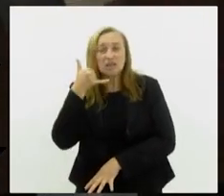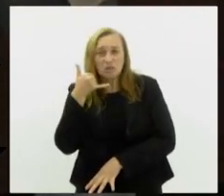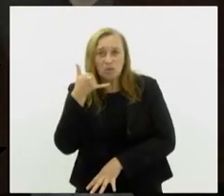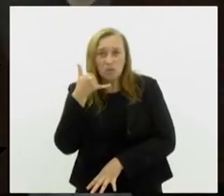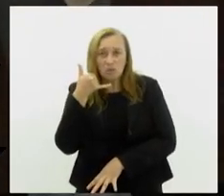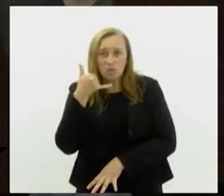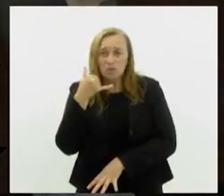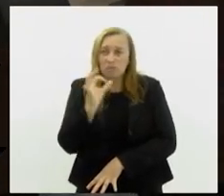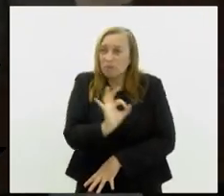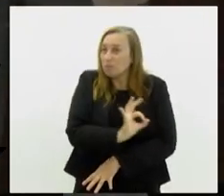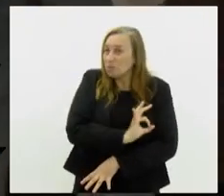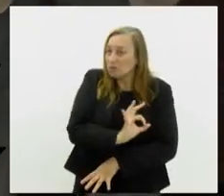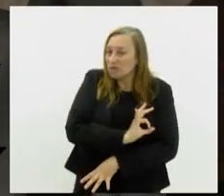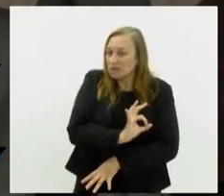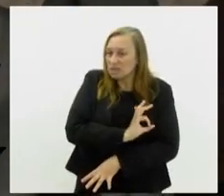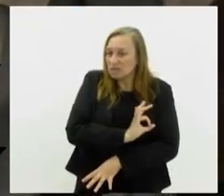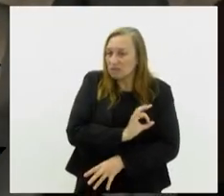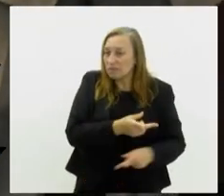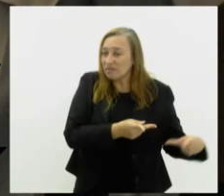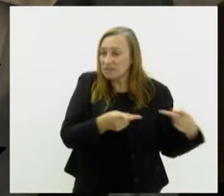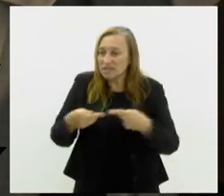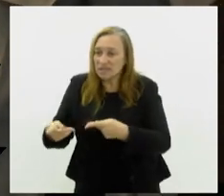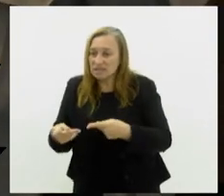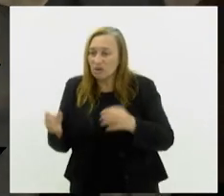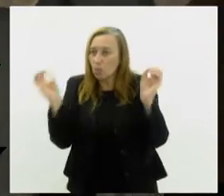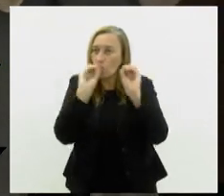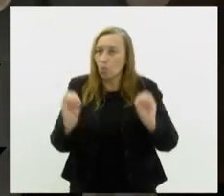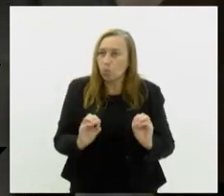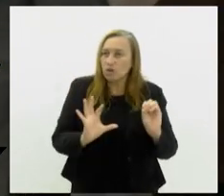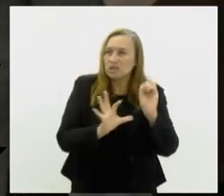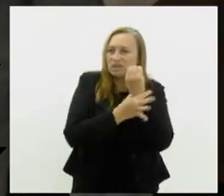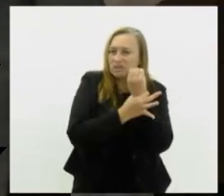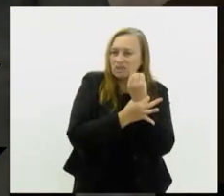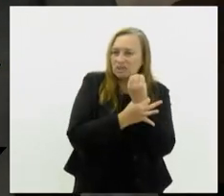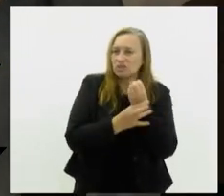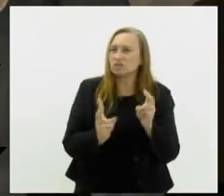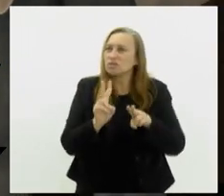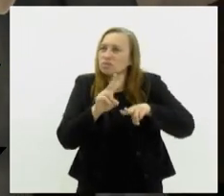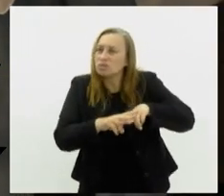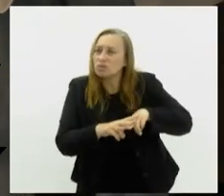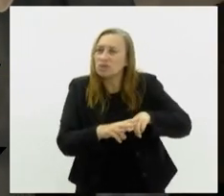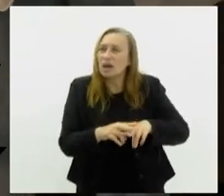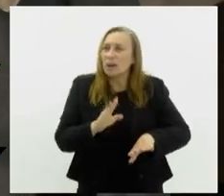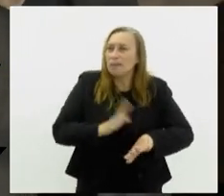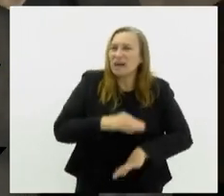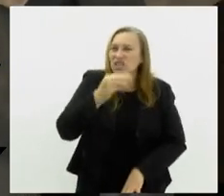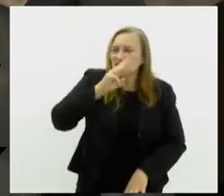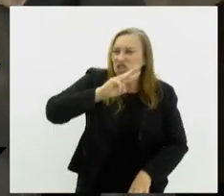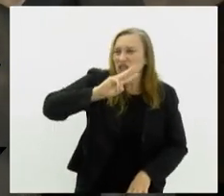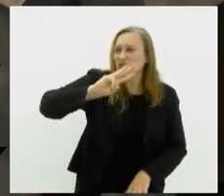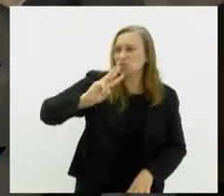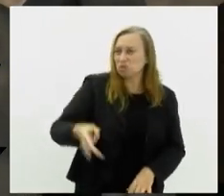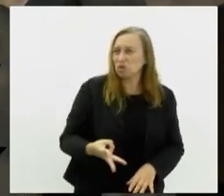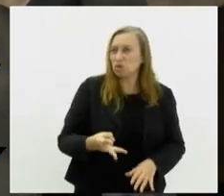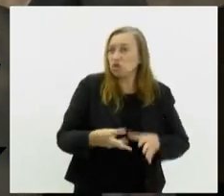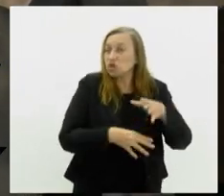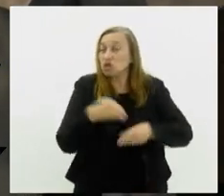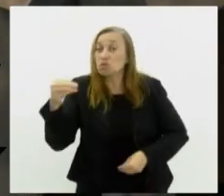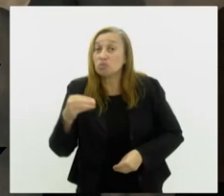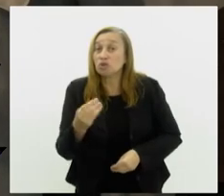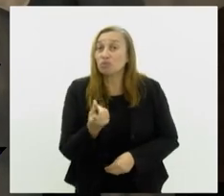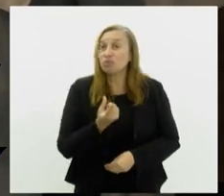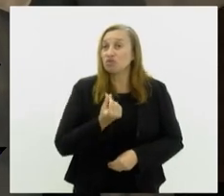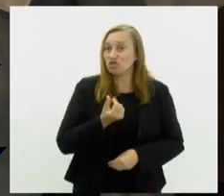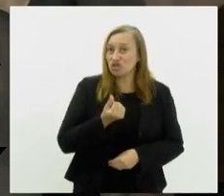complexo. E, ó, não vou esquecer não, tá? Os mais de 3 milhões que sumiram a respeito da manutenção dos veículos,